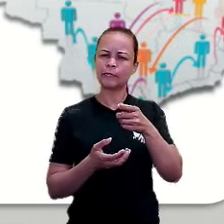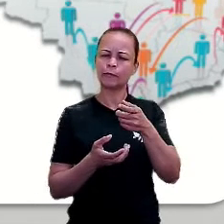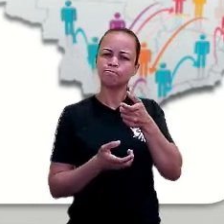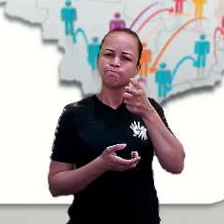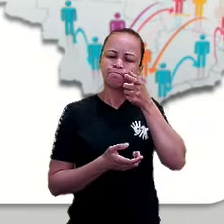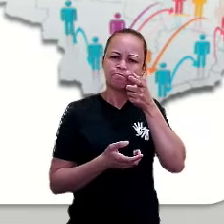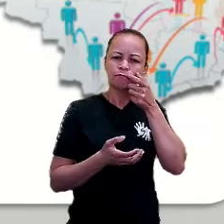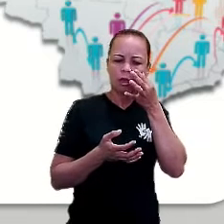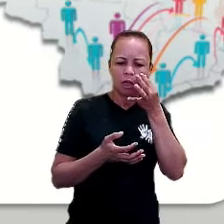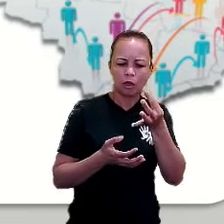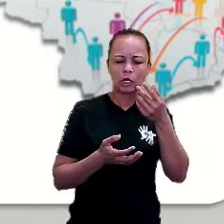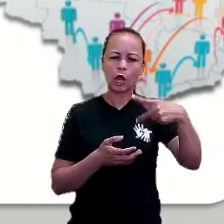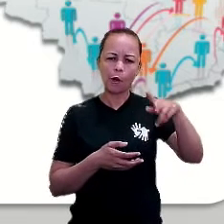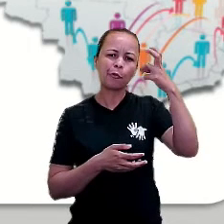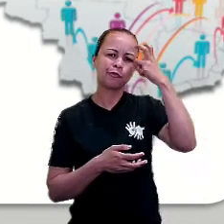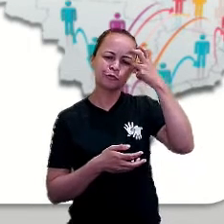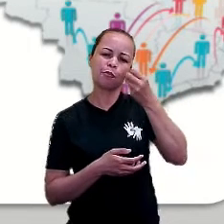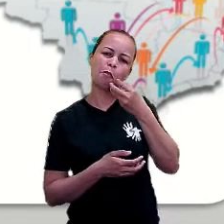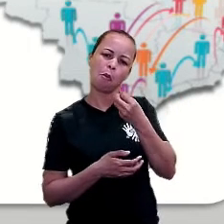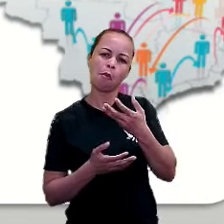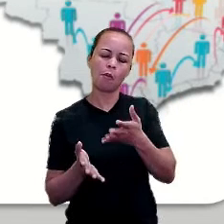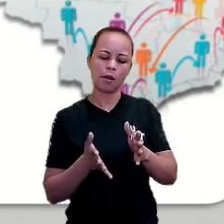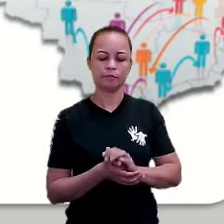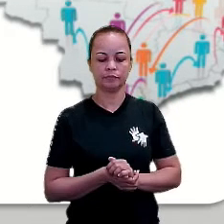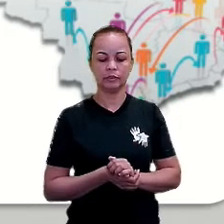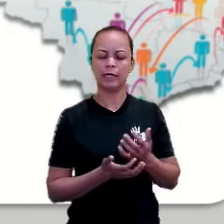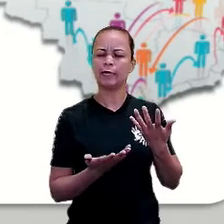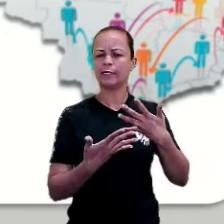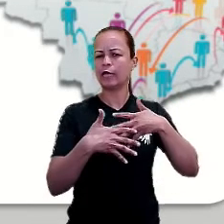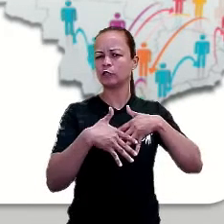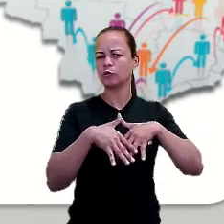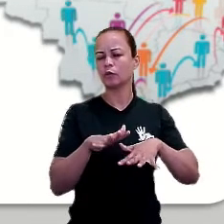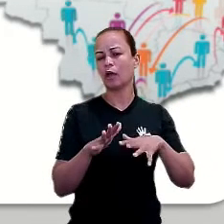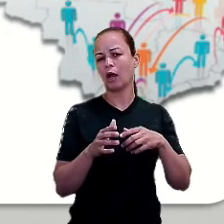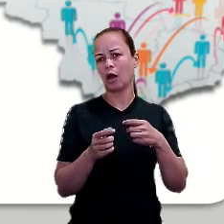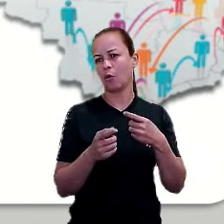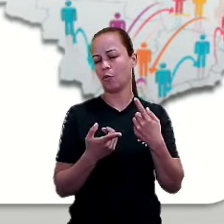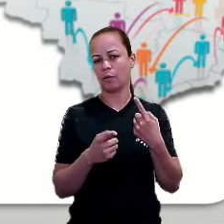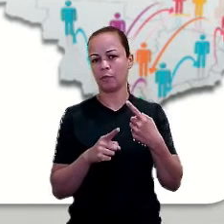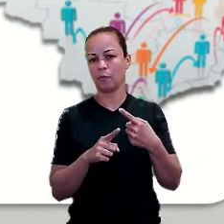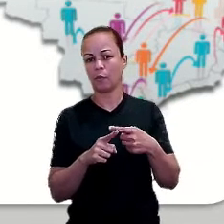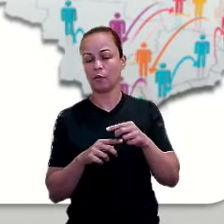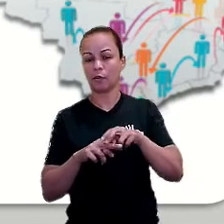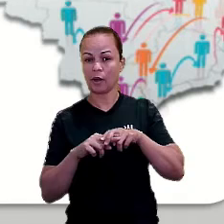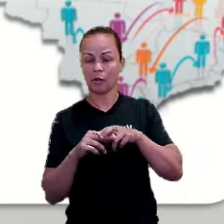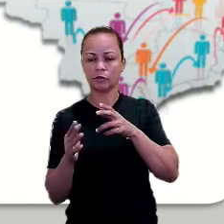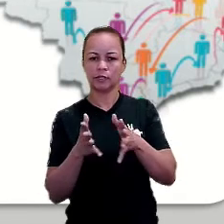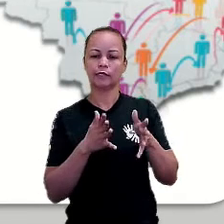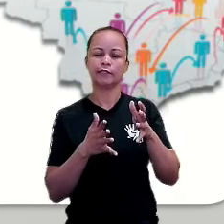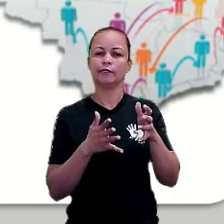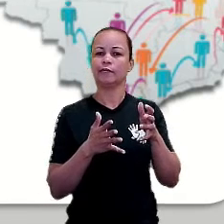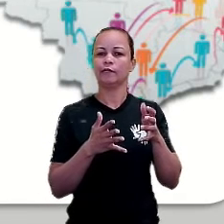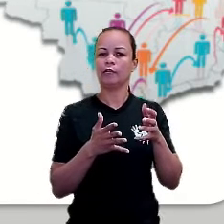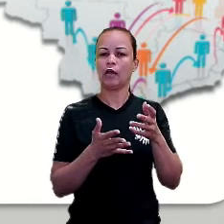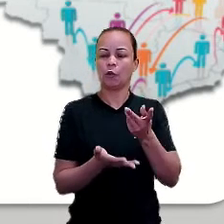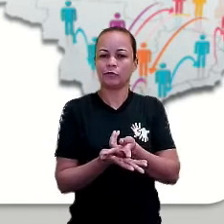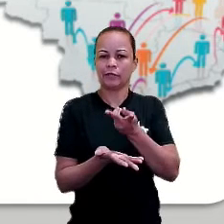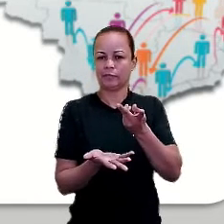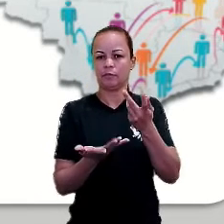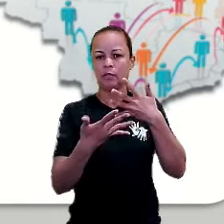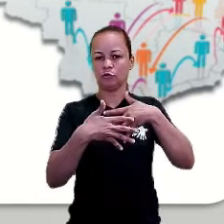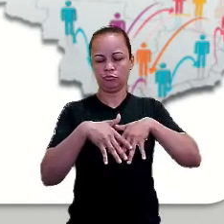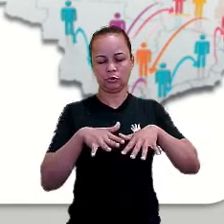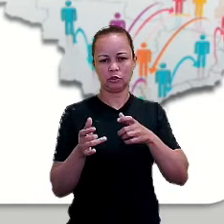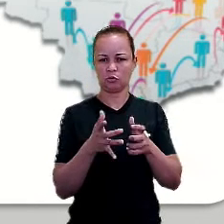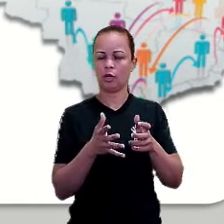E natural, por causa de tragédias naturais. A seca, tsunamis, como ocorre